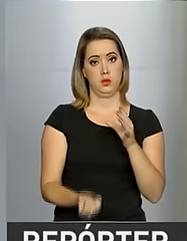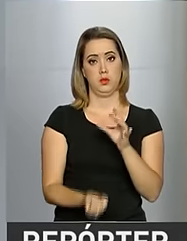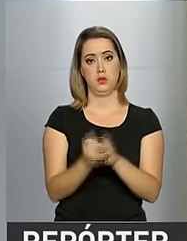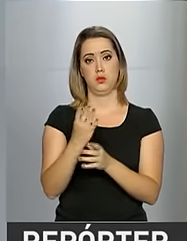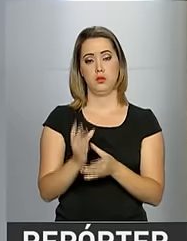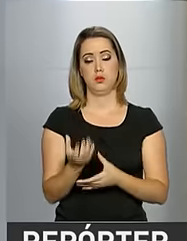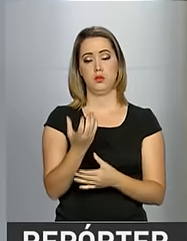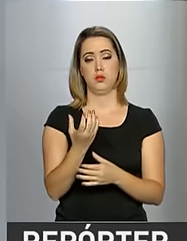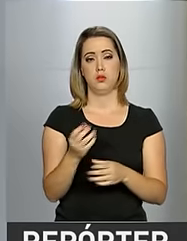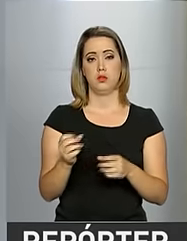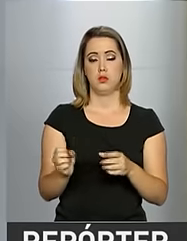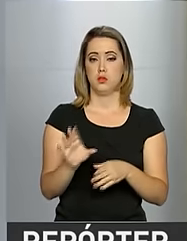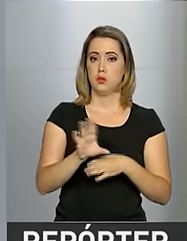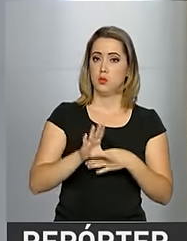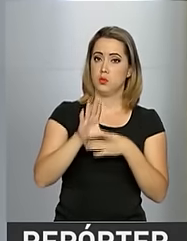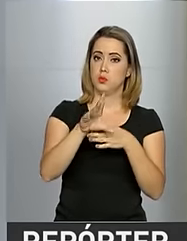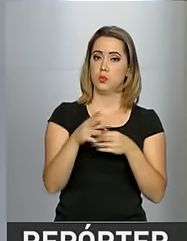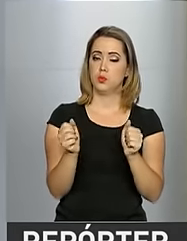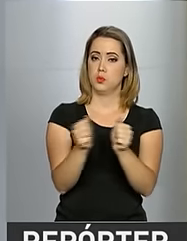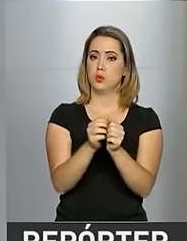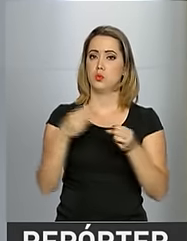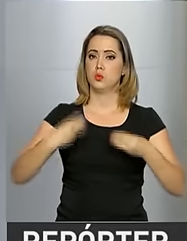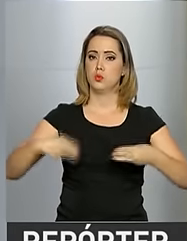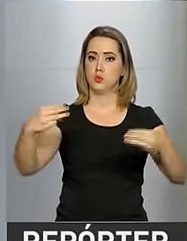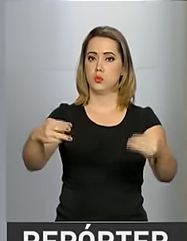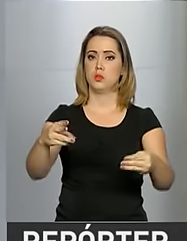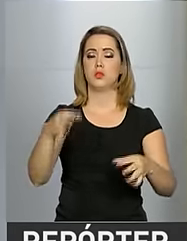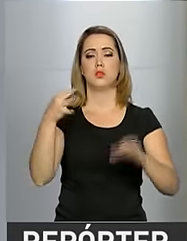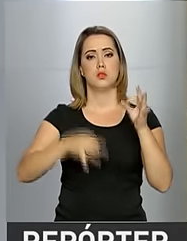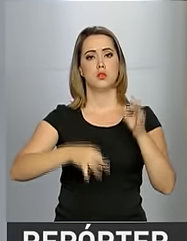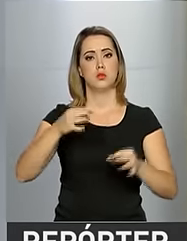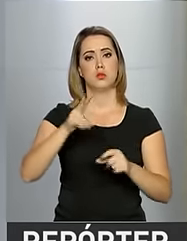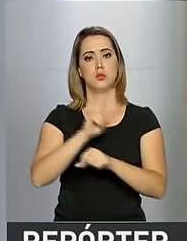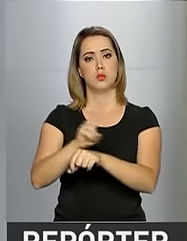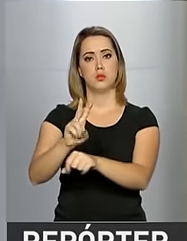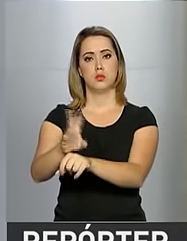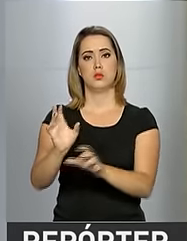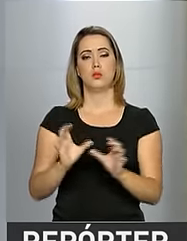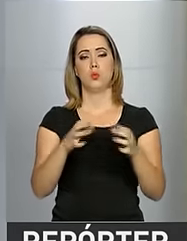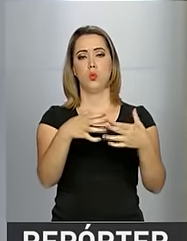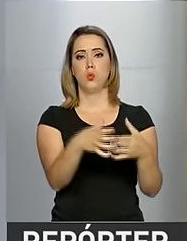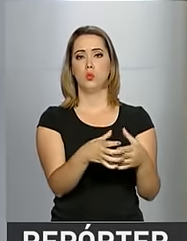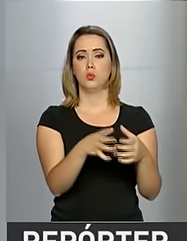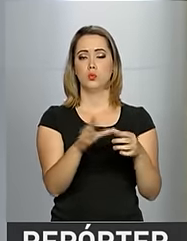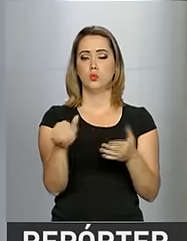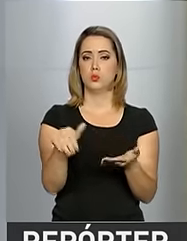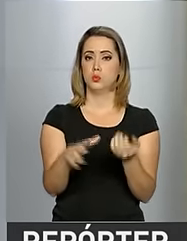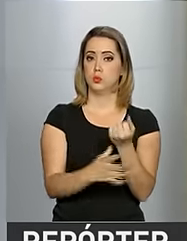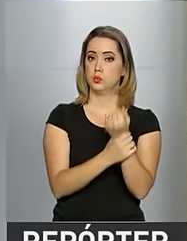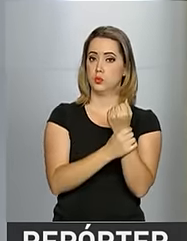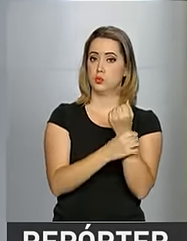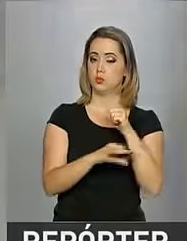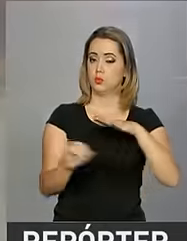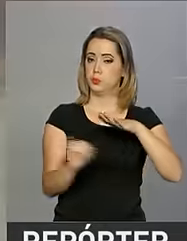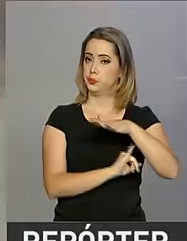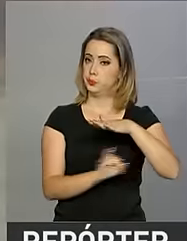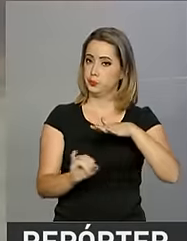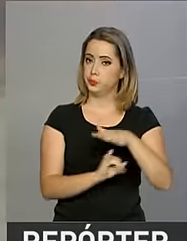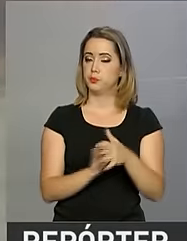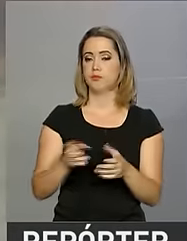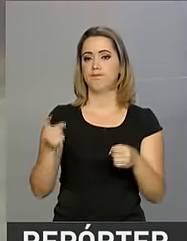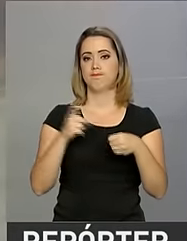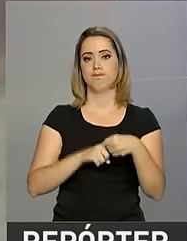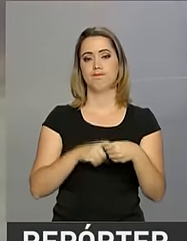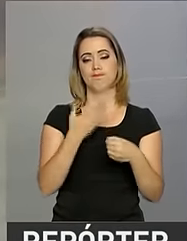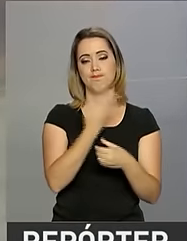cooperação, envolvendo os ministérios da Justiça, Defesa e do Gabinete de Segurança Institucional. Eu volto com você no estúdio,